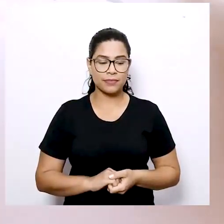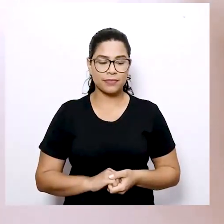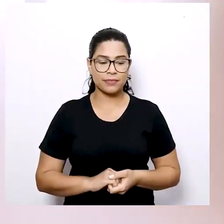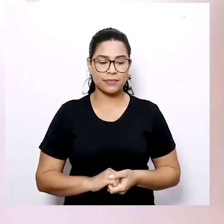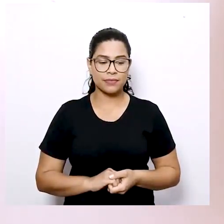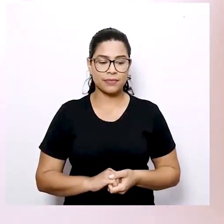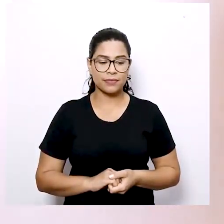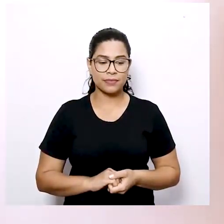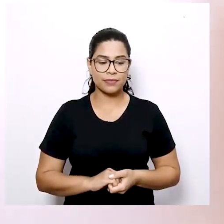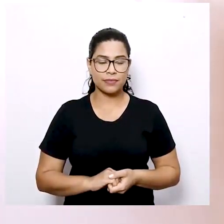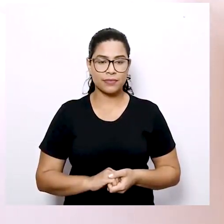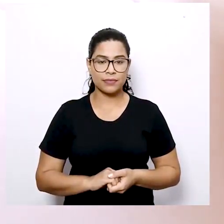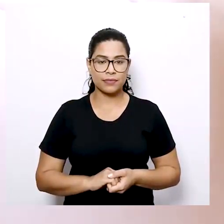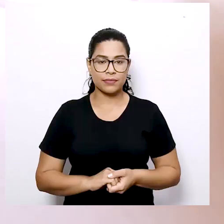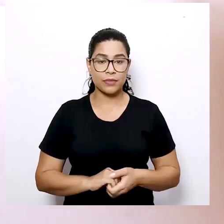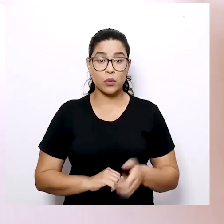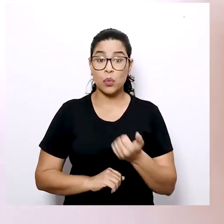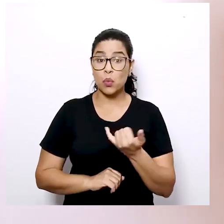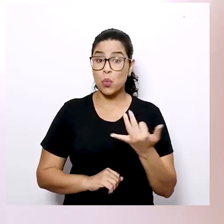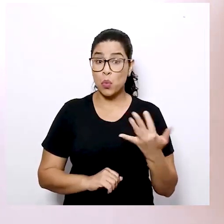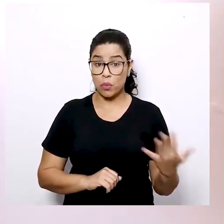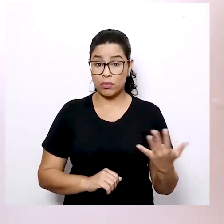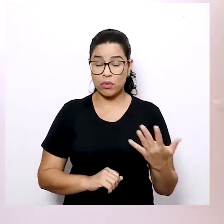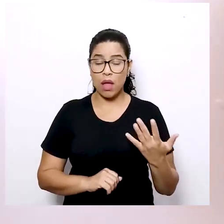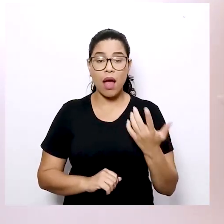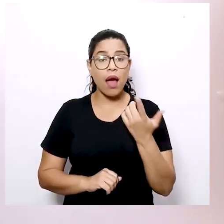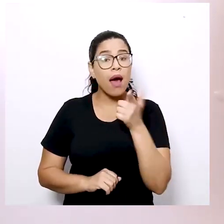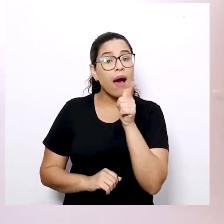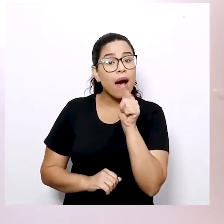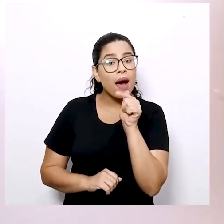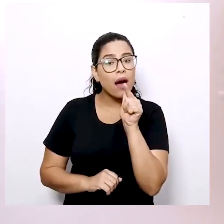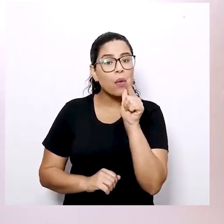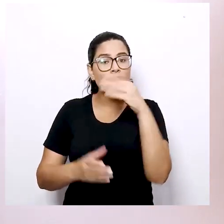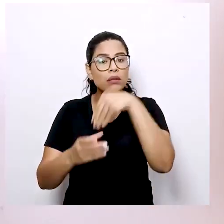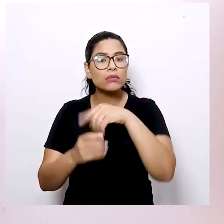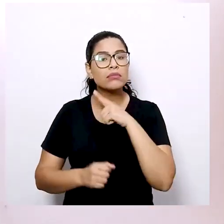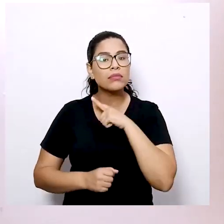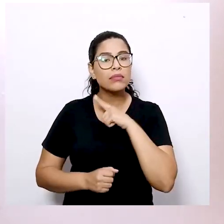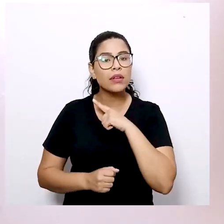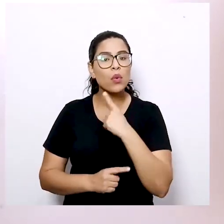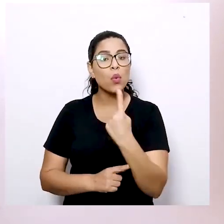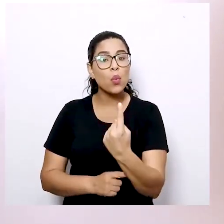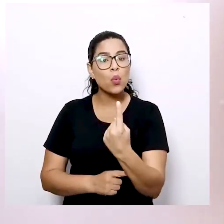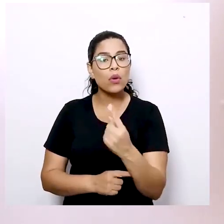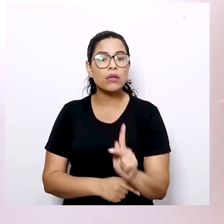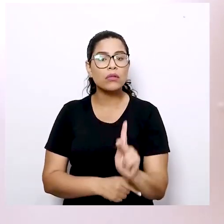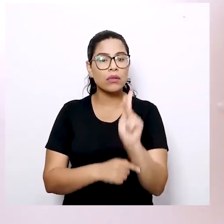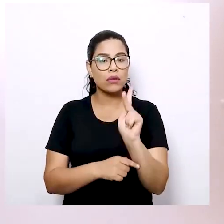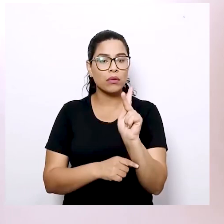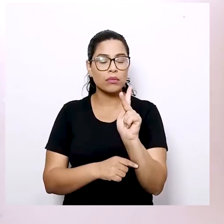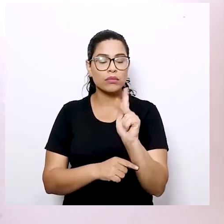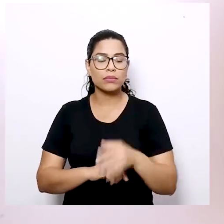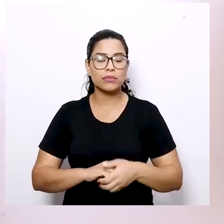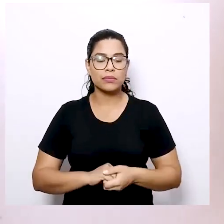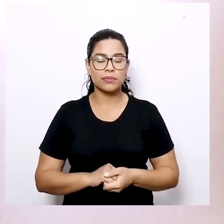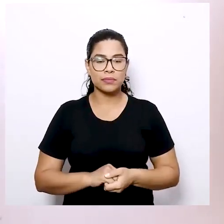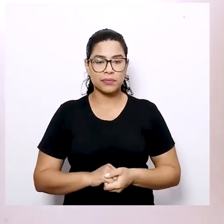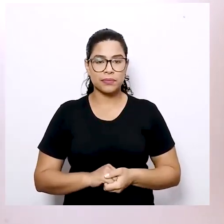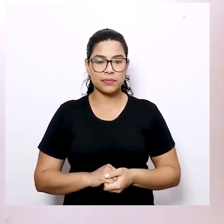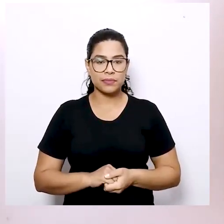a quantidade de água que nós temos em 1 litro é exatamente 1 quilo, ou